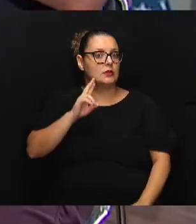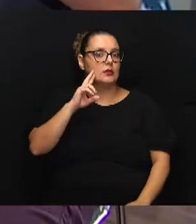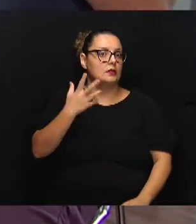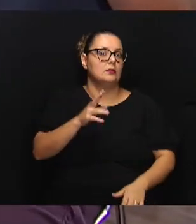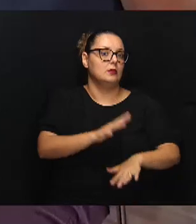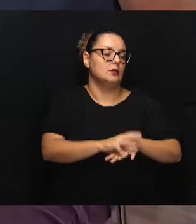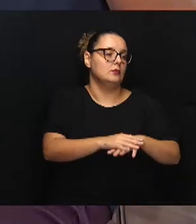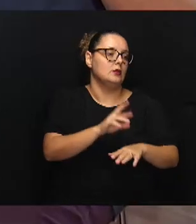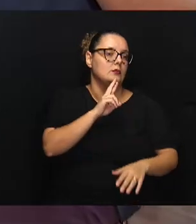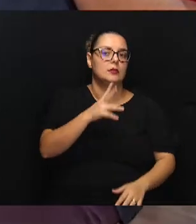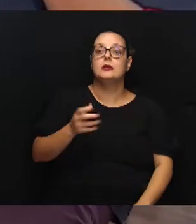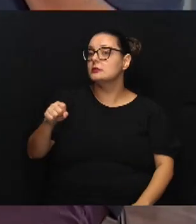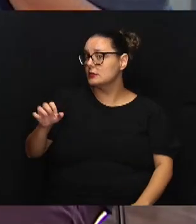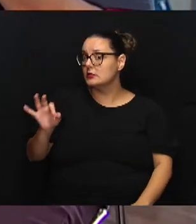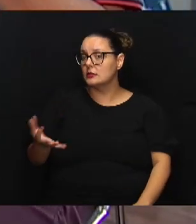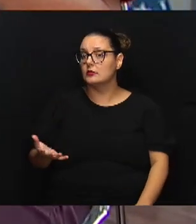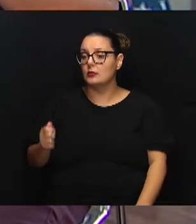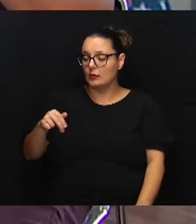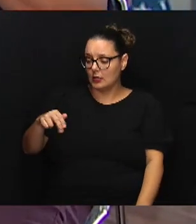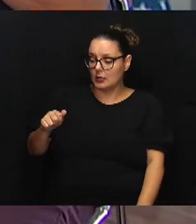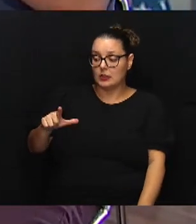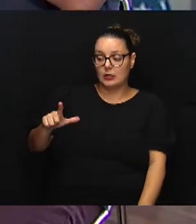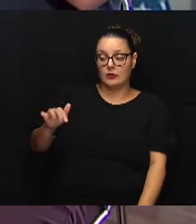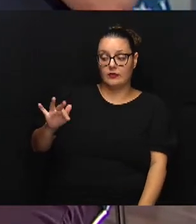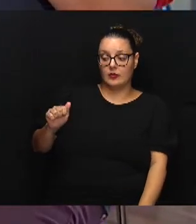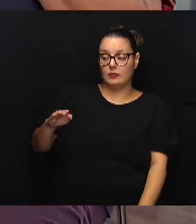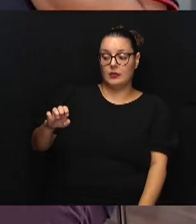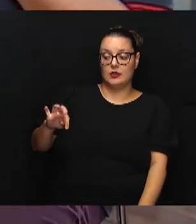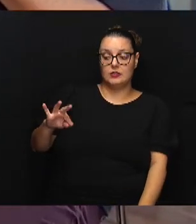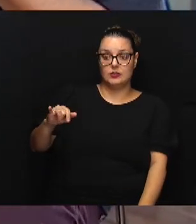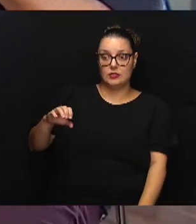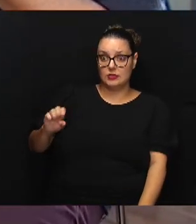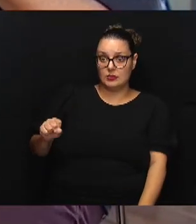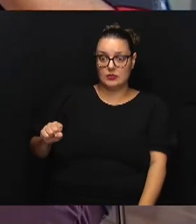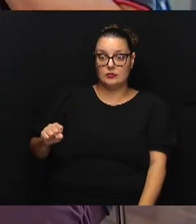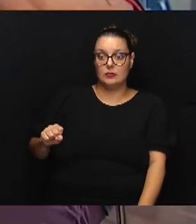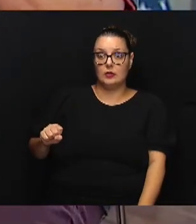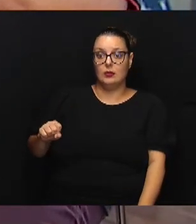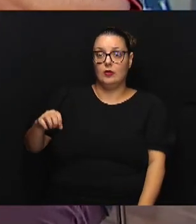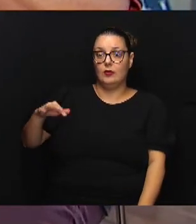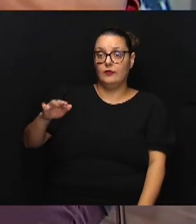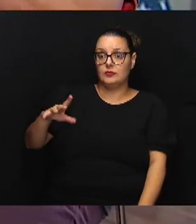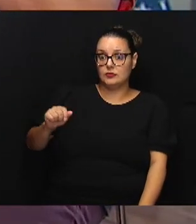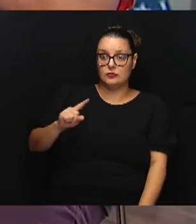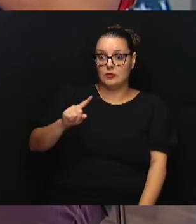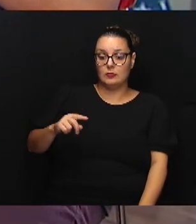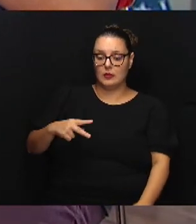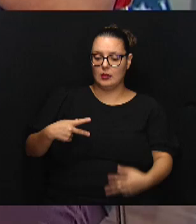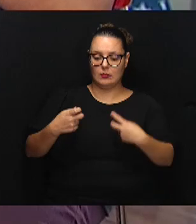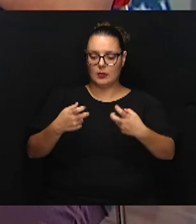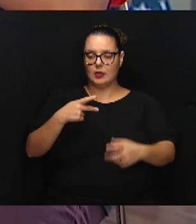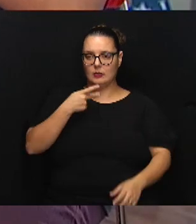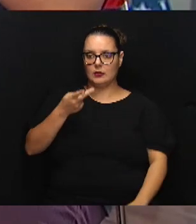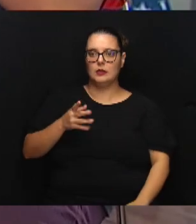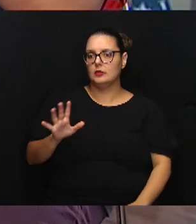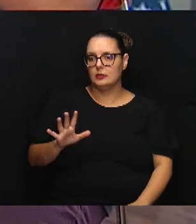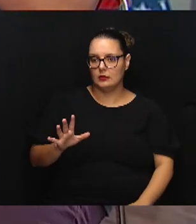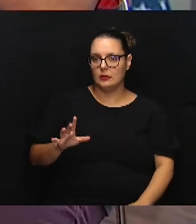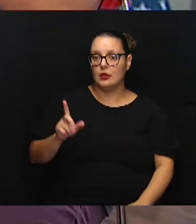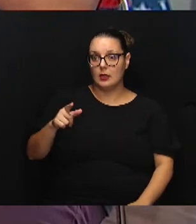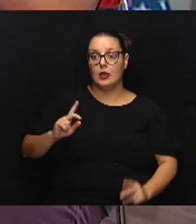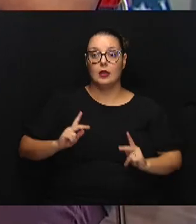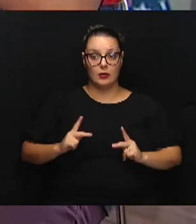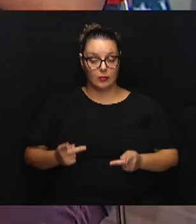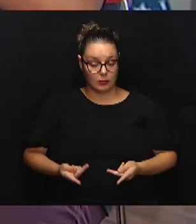de matemática. Exato. O analfabetismo funcional, ele não é uma autodeclaração. Isso é muito importante. Isso é um ponto muito humano